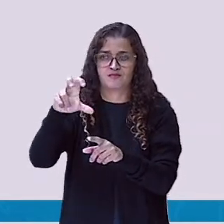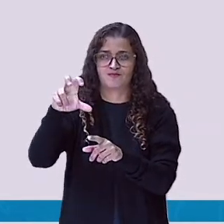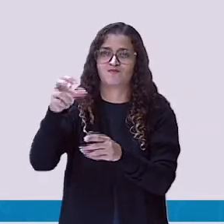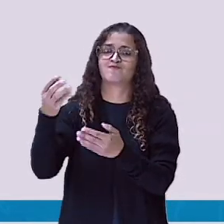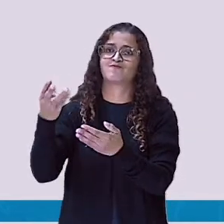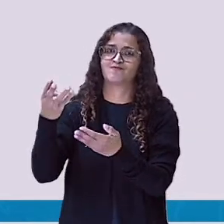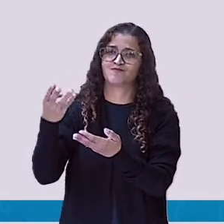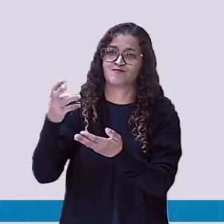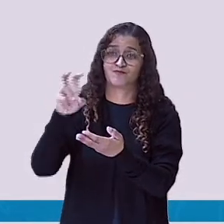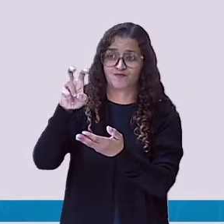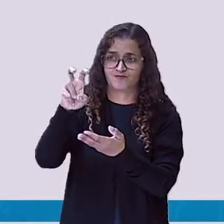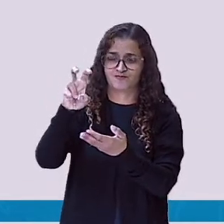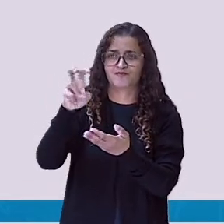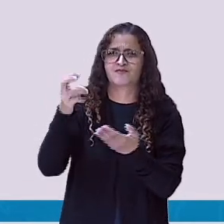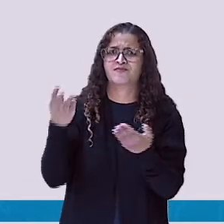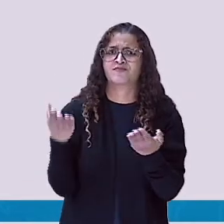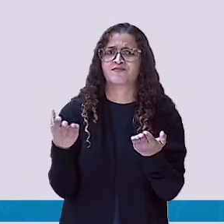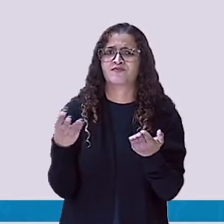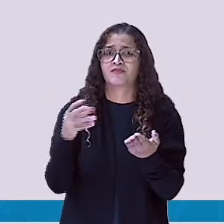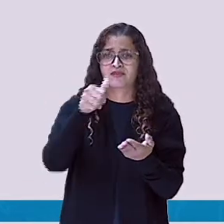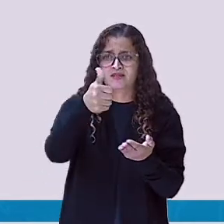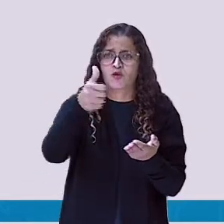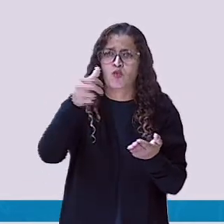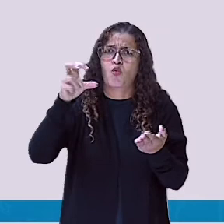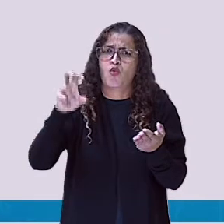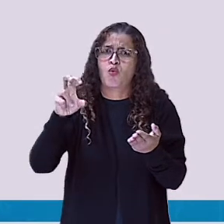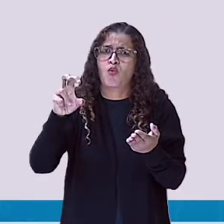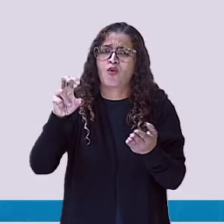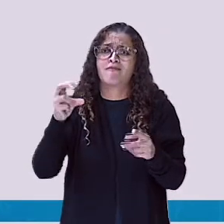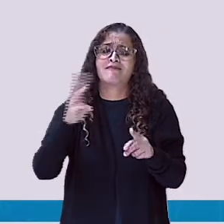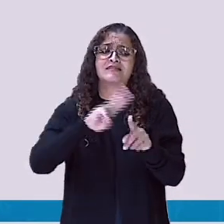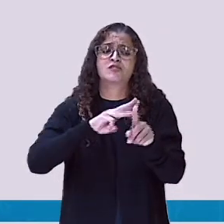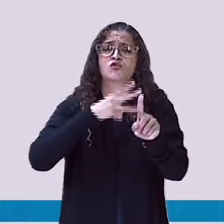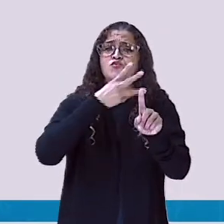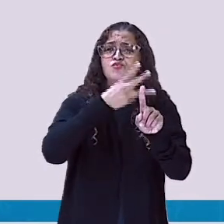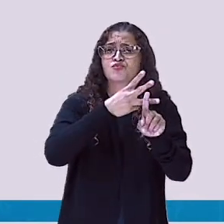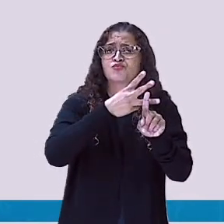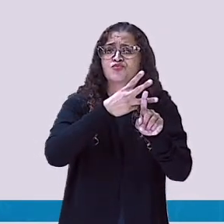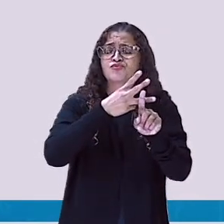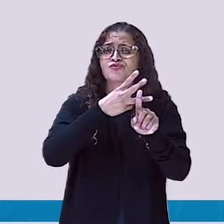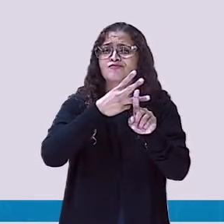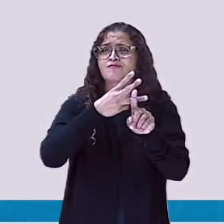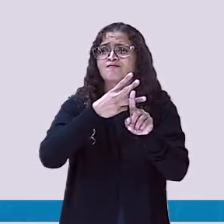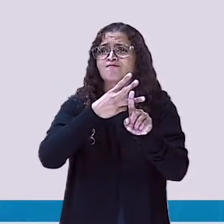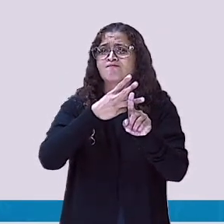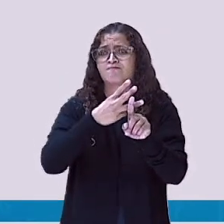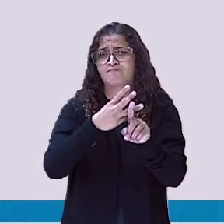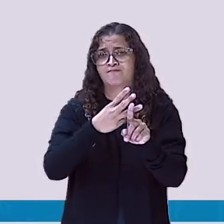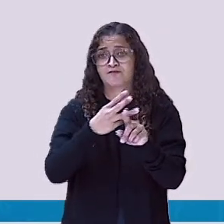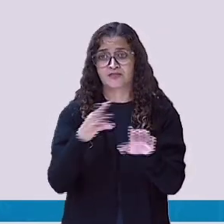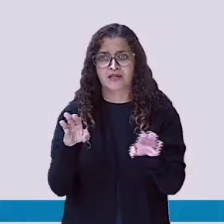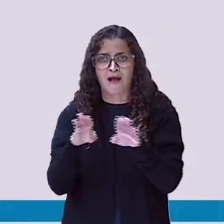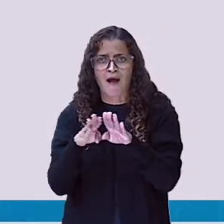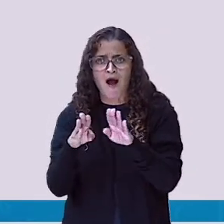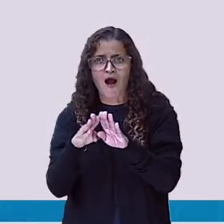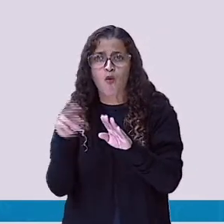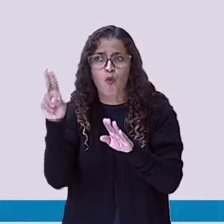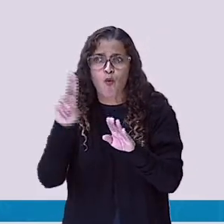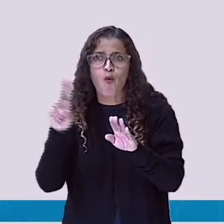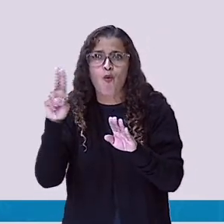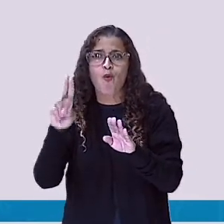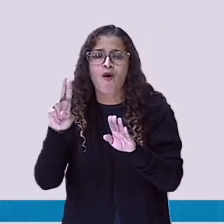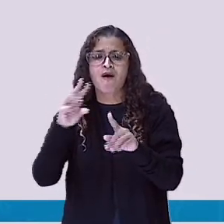15. Mas se eu estou falando do triplo desse mesmo valor, eu posso colocar assim, ó, porque o triplo não é